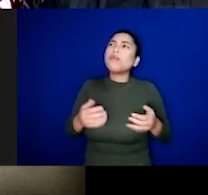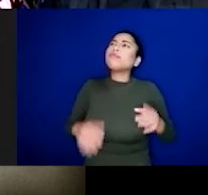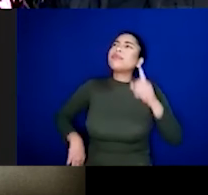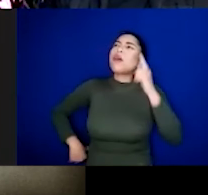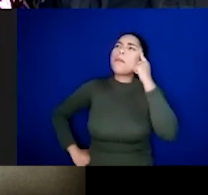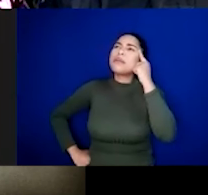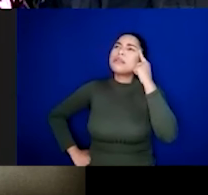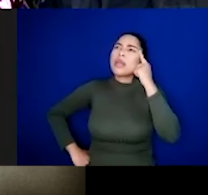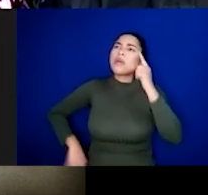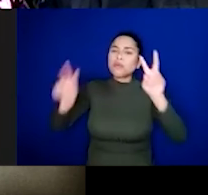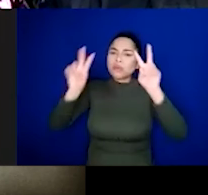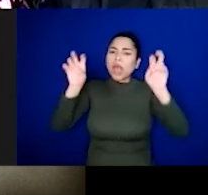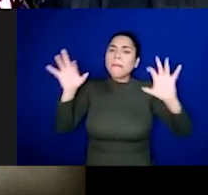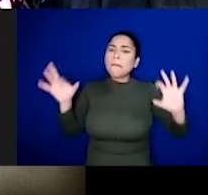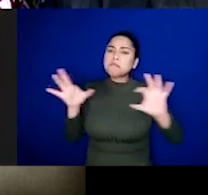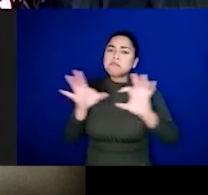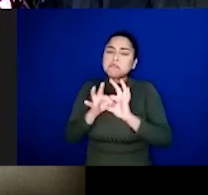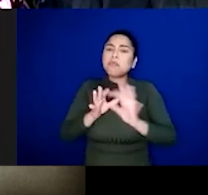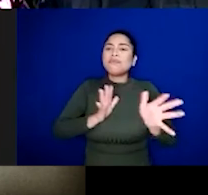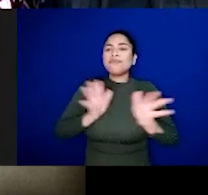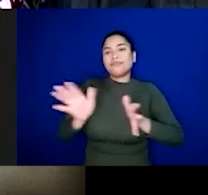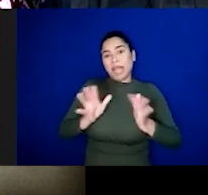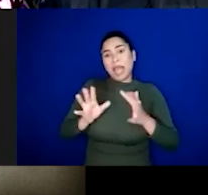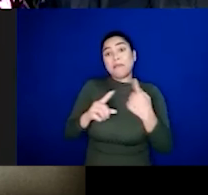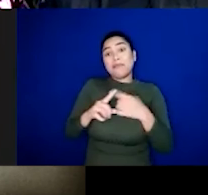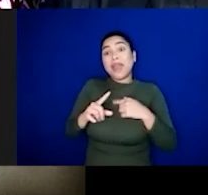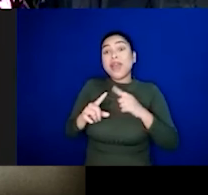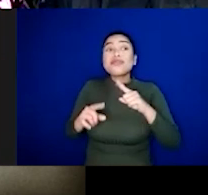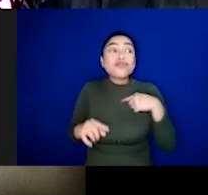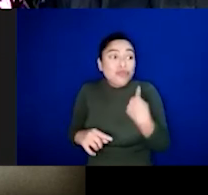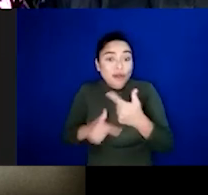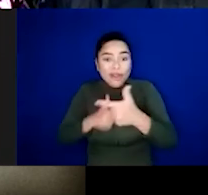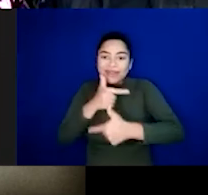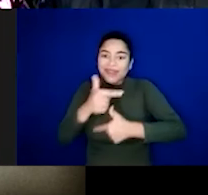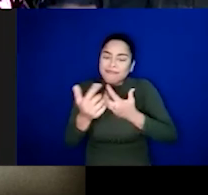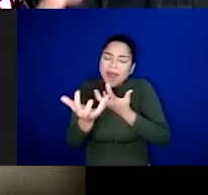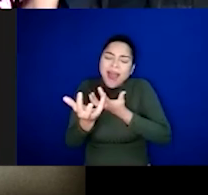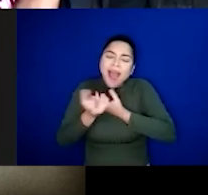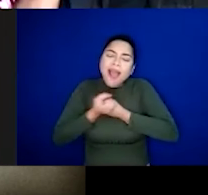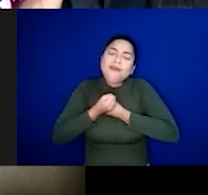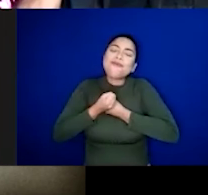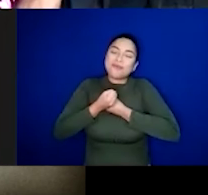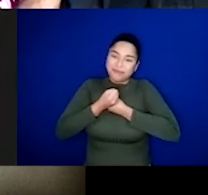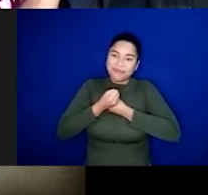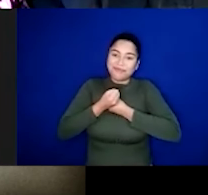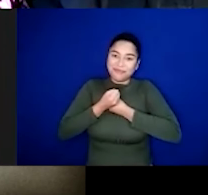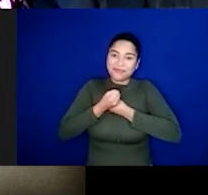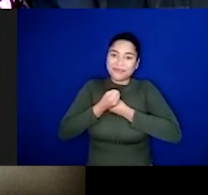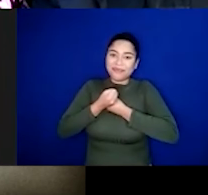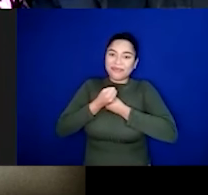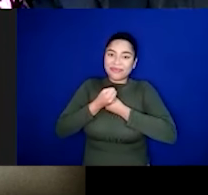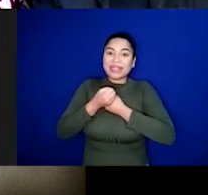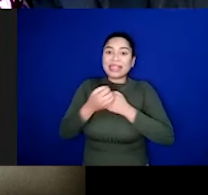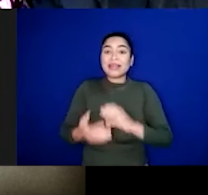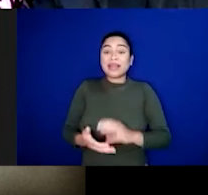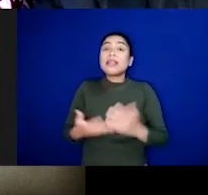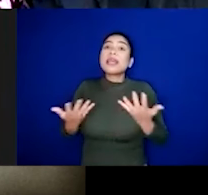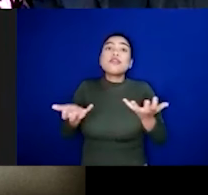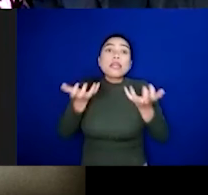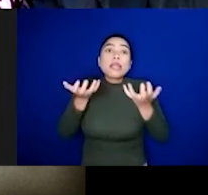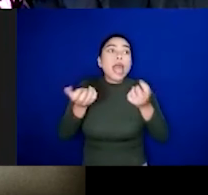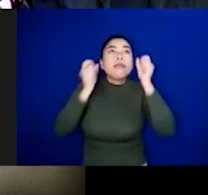acessibilidade e a gente trabalha com essa questão do ar cond mim A gente trabalha com essa questão de prover produtos e